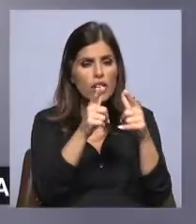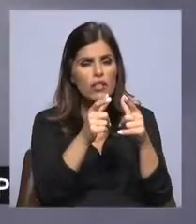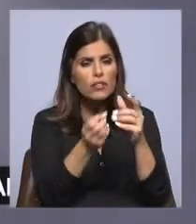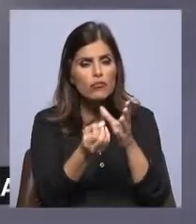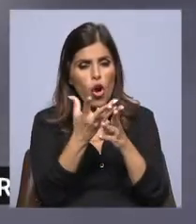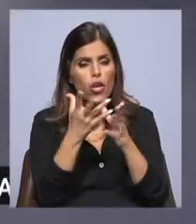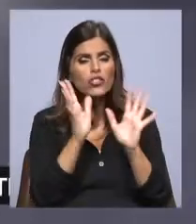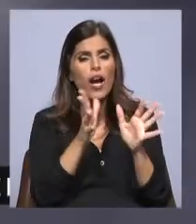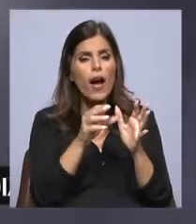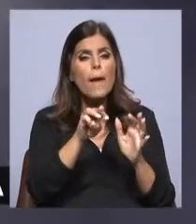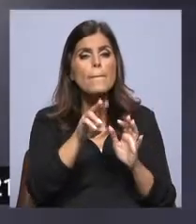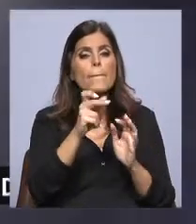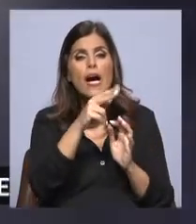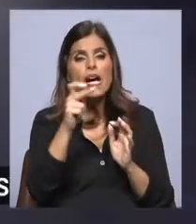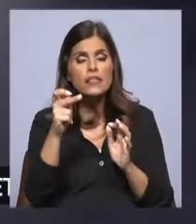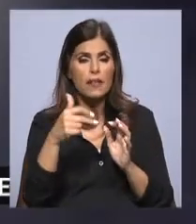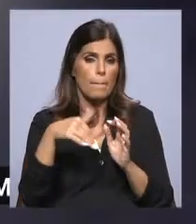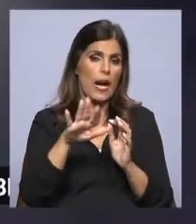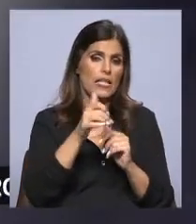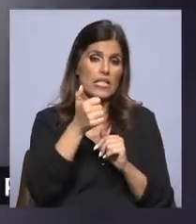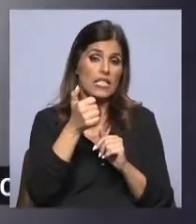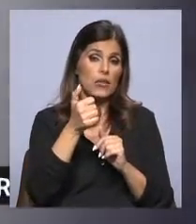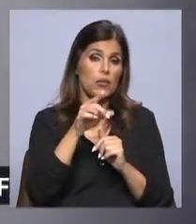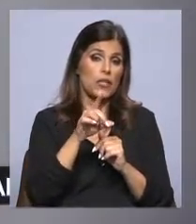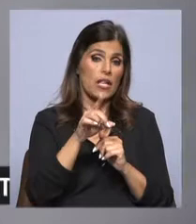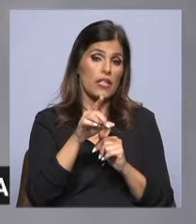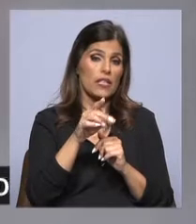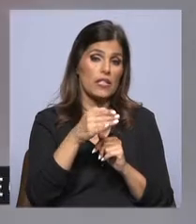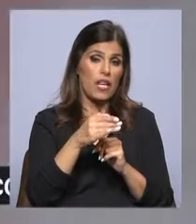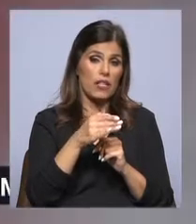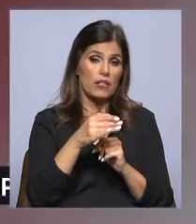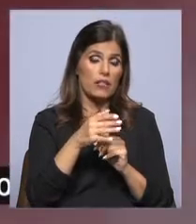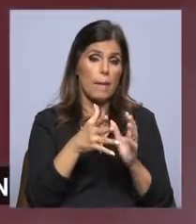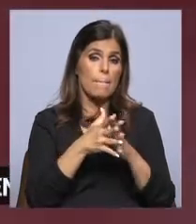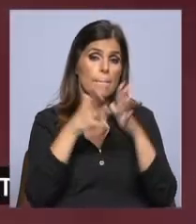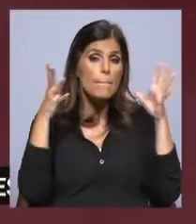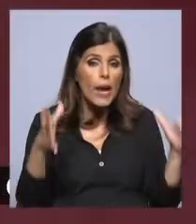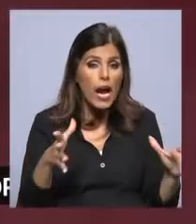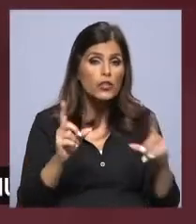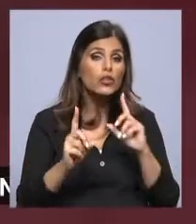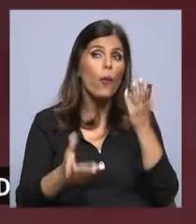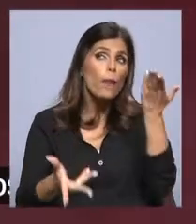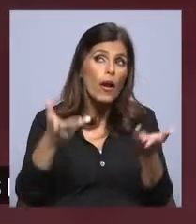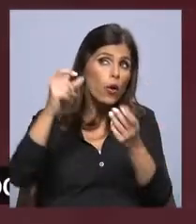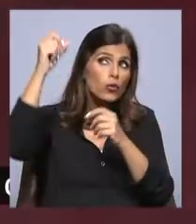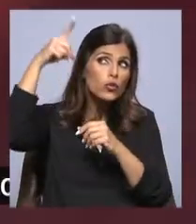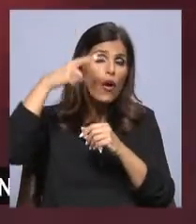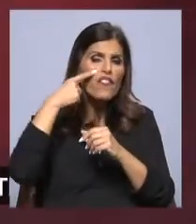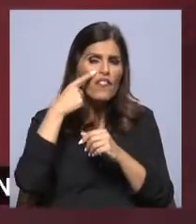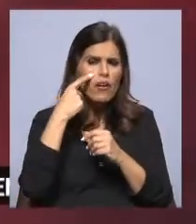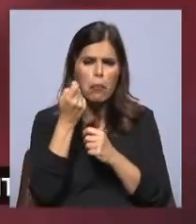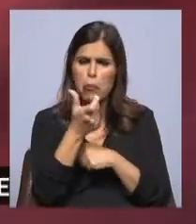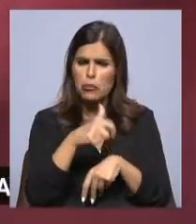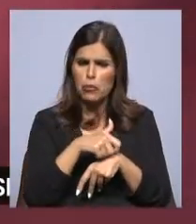massas superiores a 5, 6, 7, até 20 vezes a massa do nosso Sol, que vivem muito, têm um tempo de vida muito